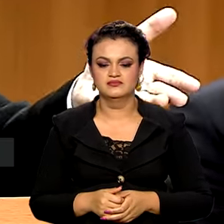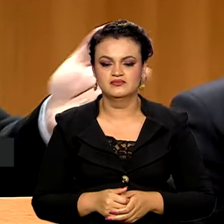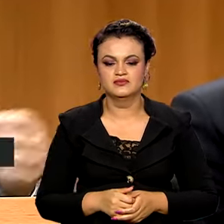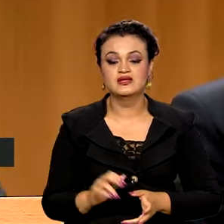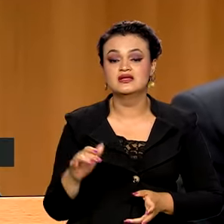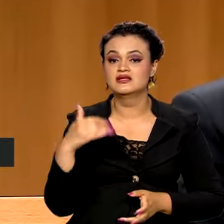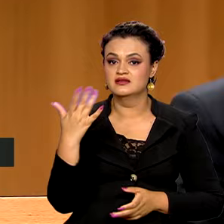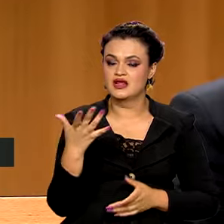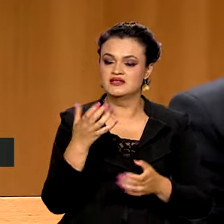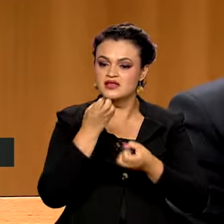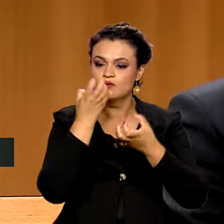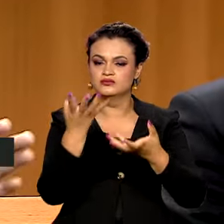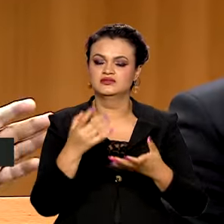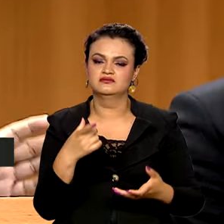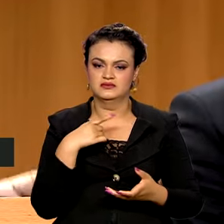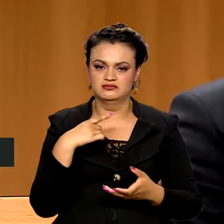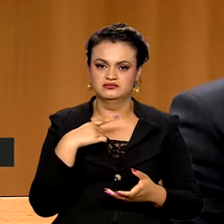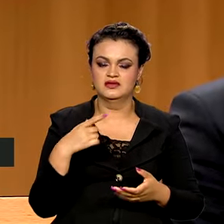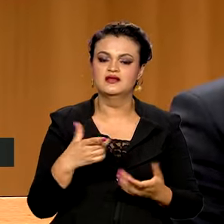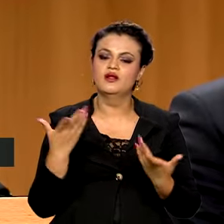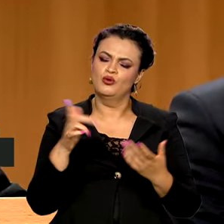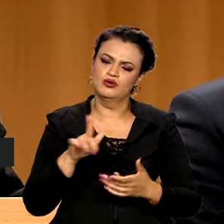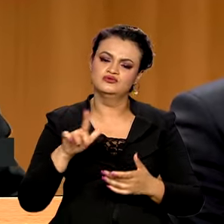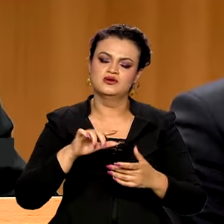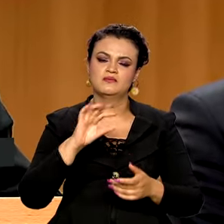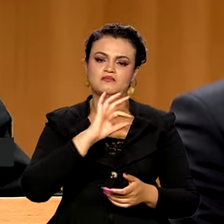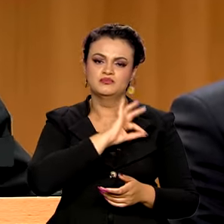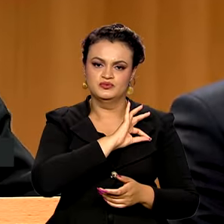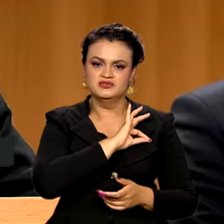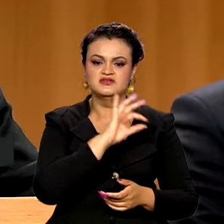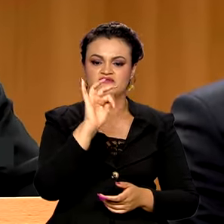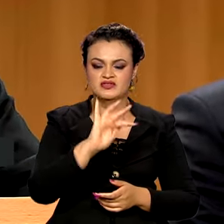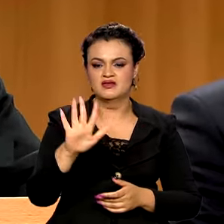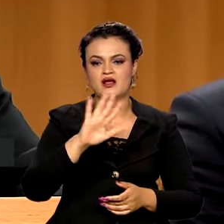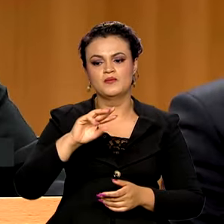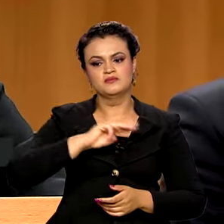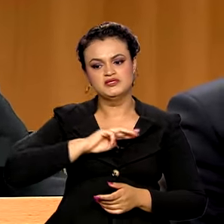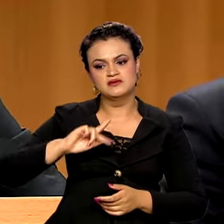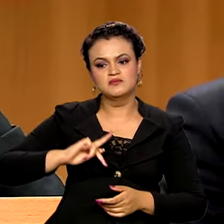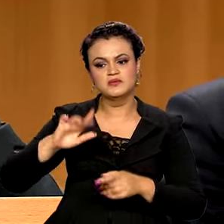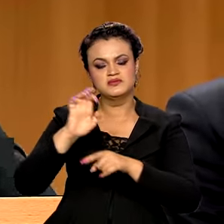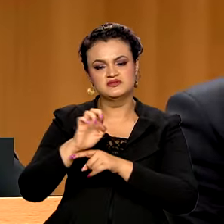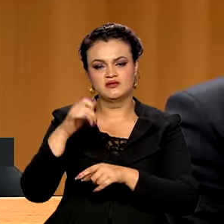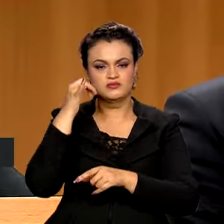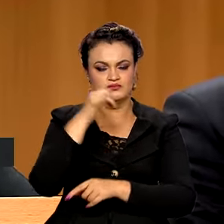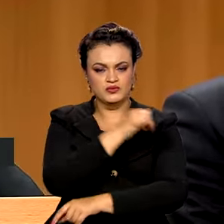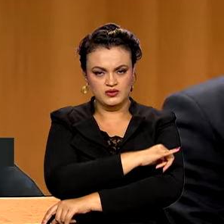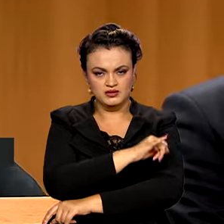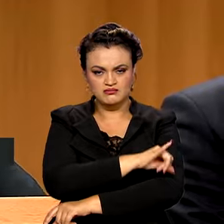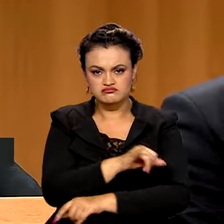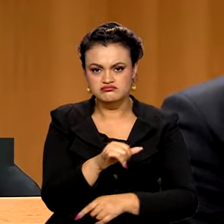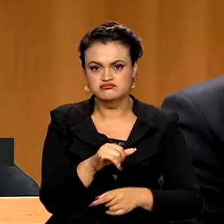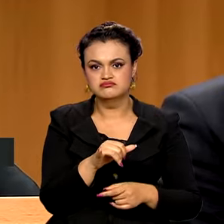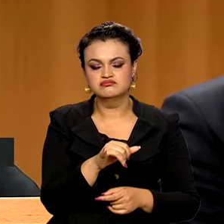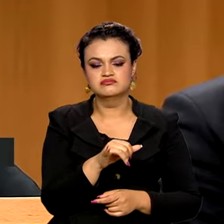partir dessa delação premiada, claro que a Polícia Federal e o Ministério Público do Rio de Janeiro terão